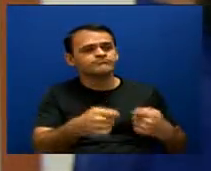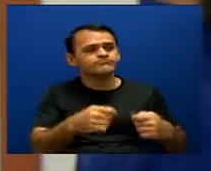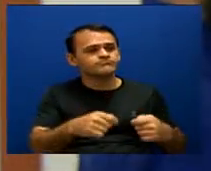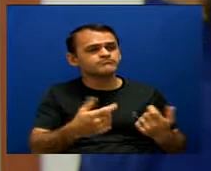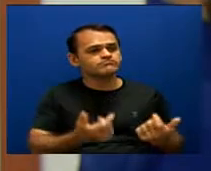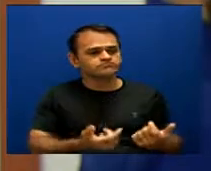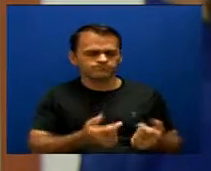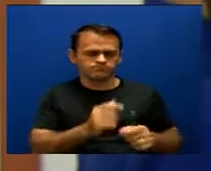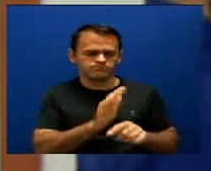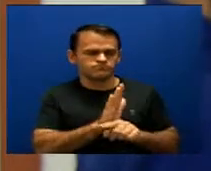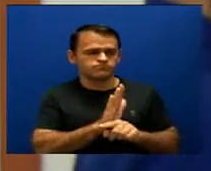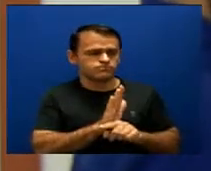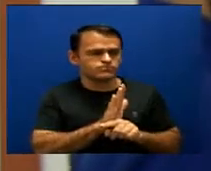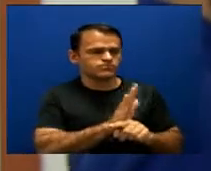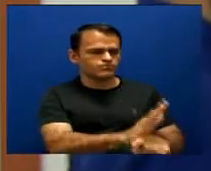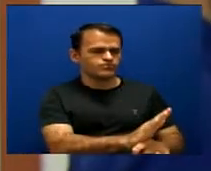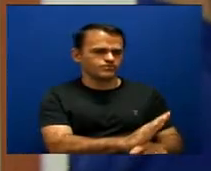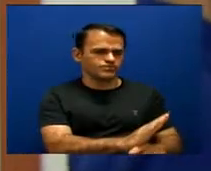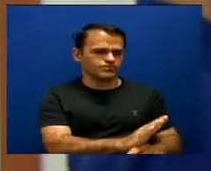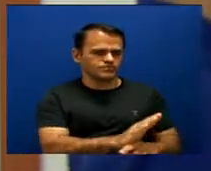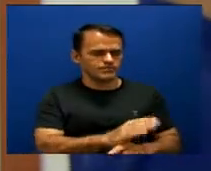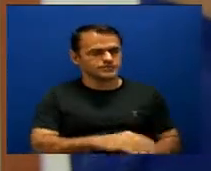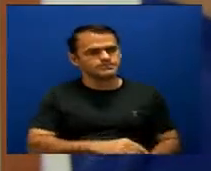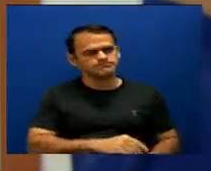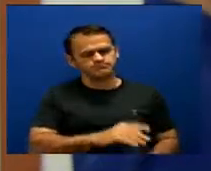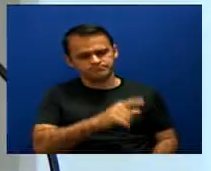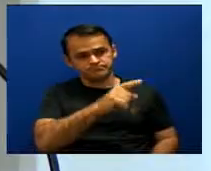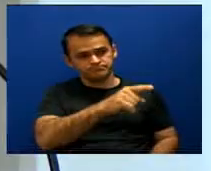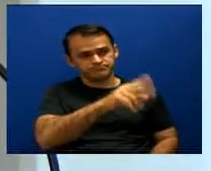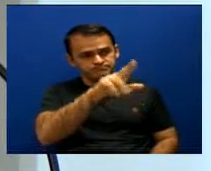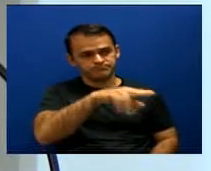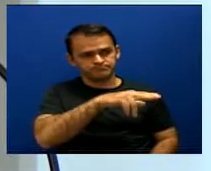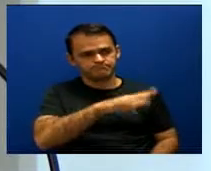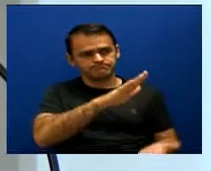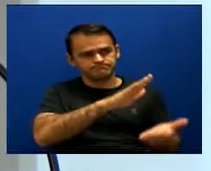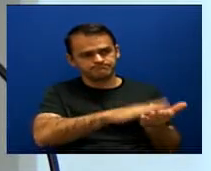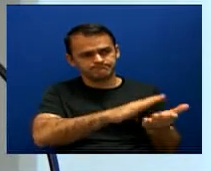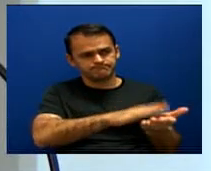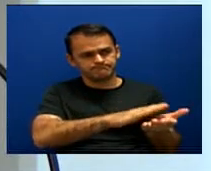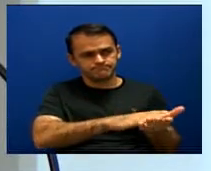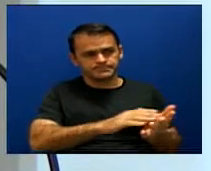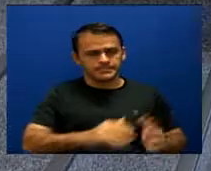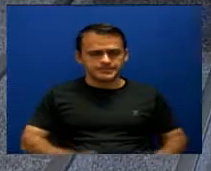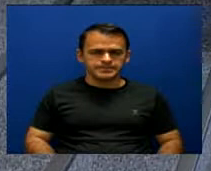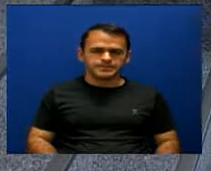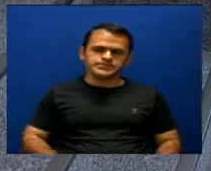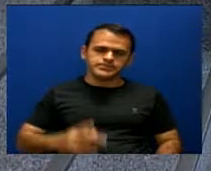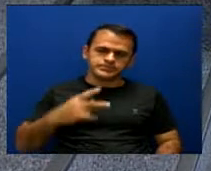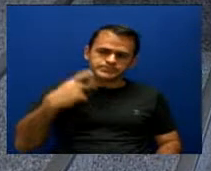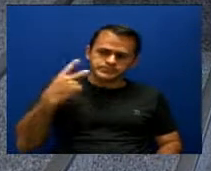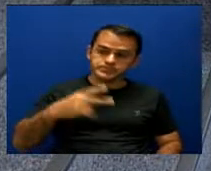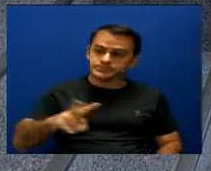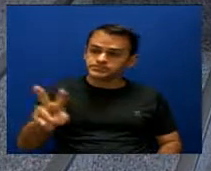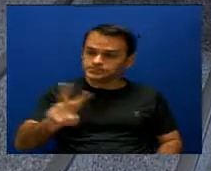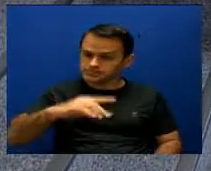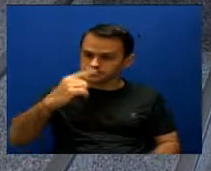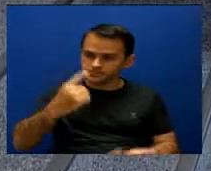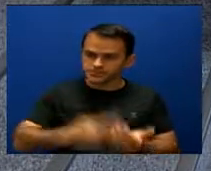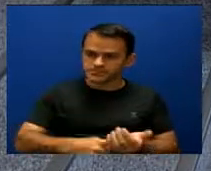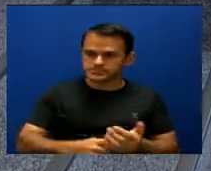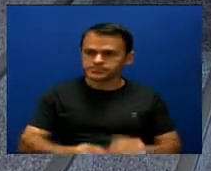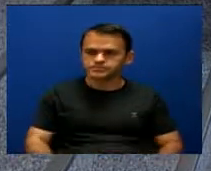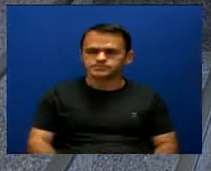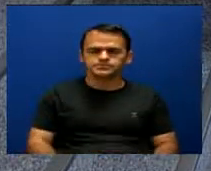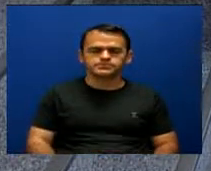dignidade para uma pessoa enferma. Parabéns, padre. Obrigado, viu, pelo apoio. Vereador Vitão do Cachorrão.